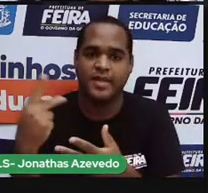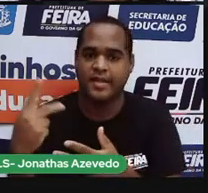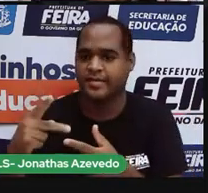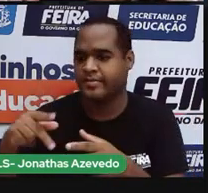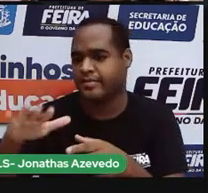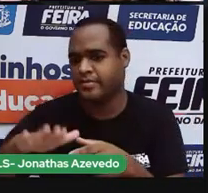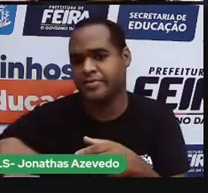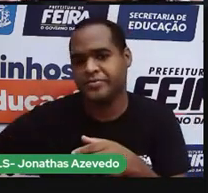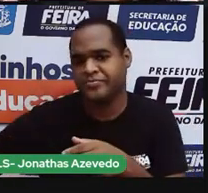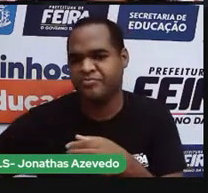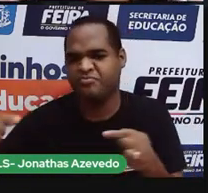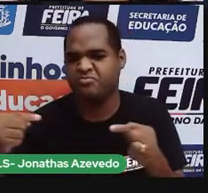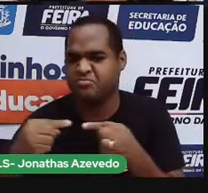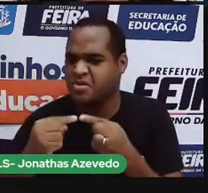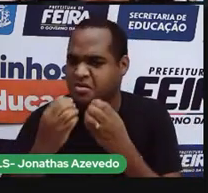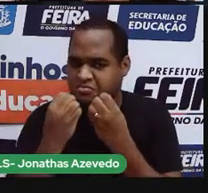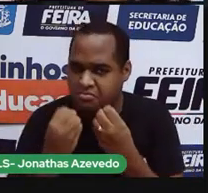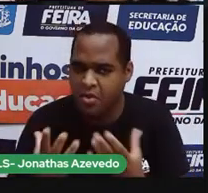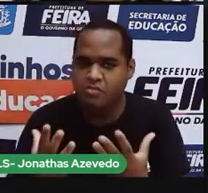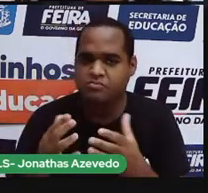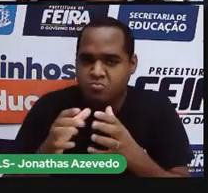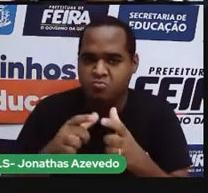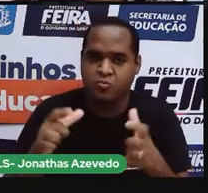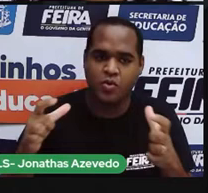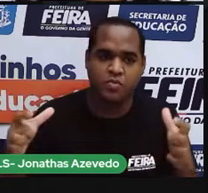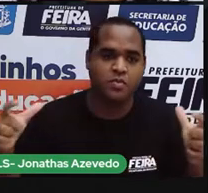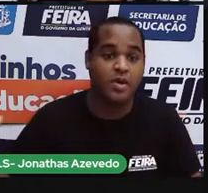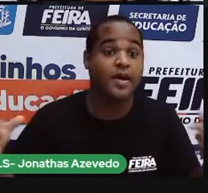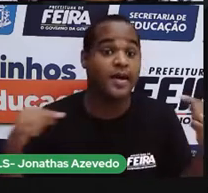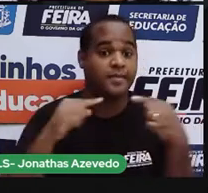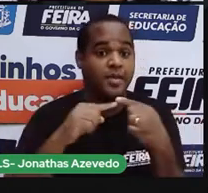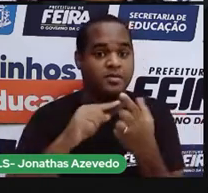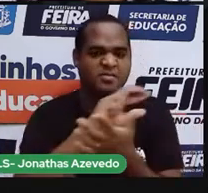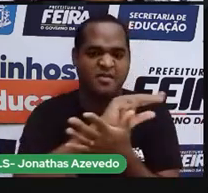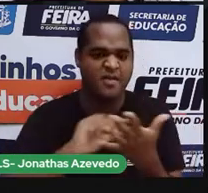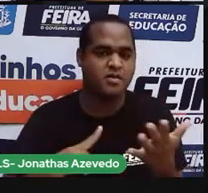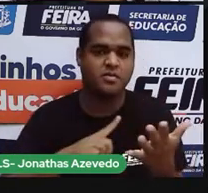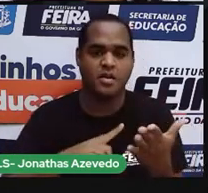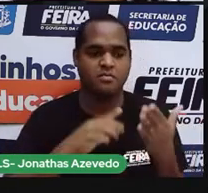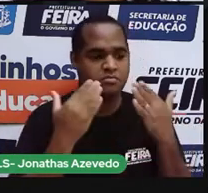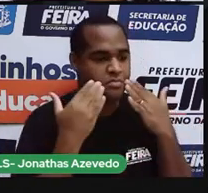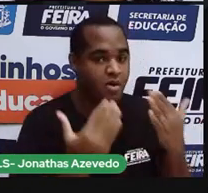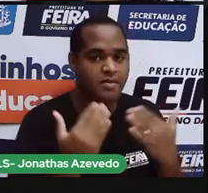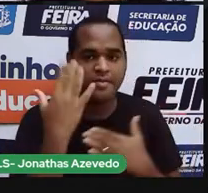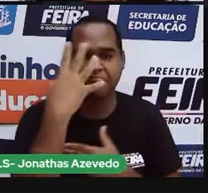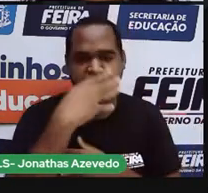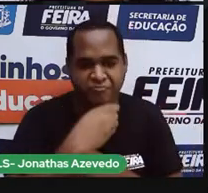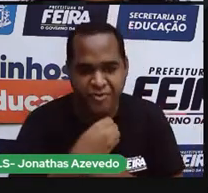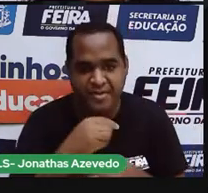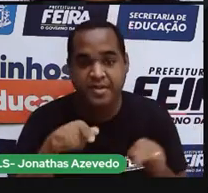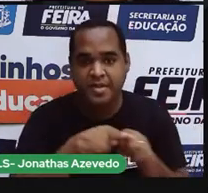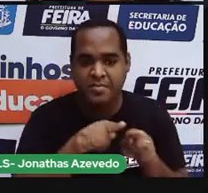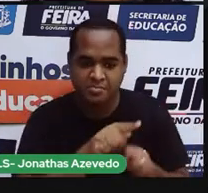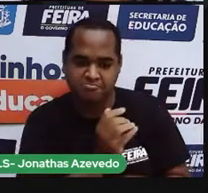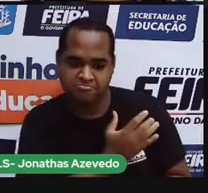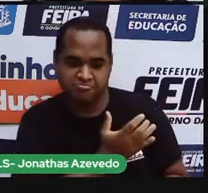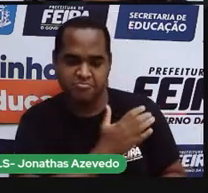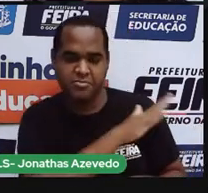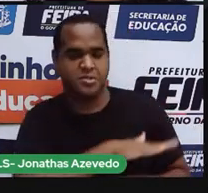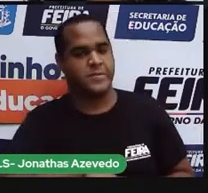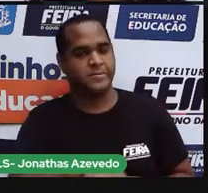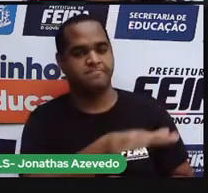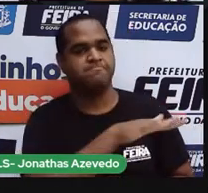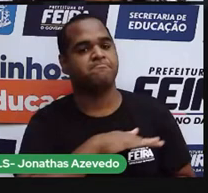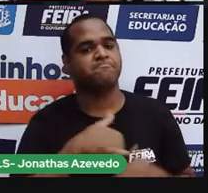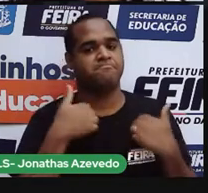cultural abundante. Enganche, em elementos que mostram a beleza e a riqueza da